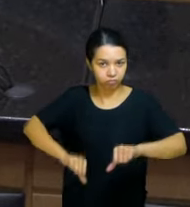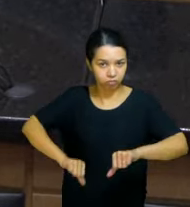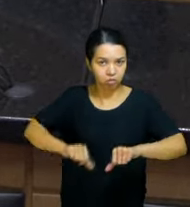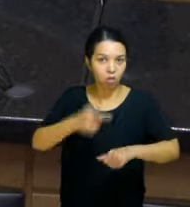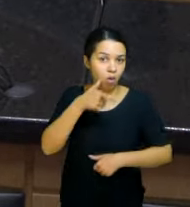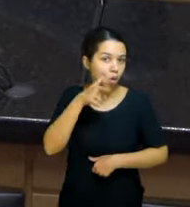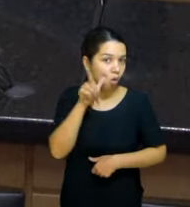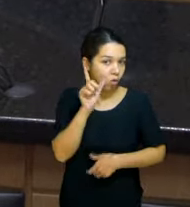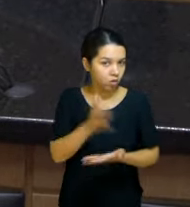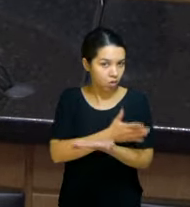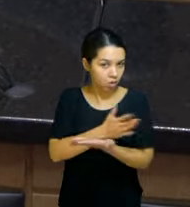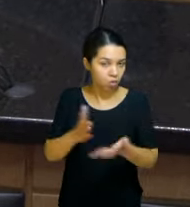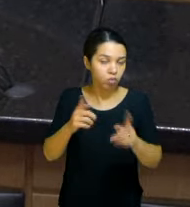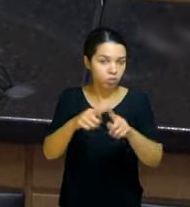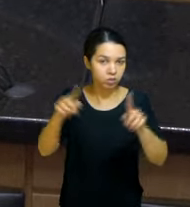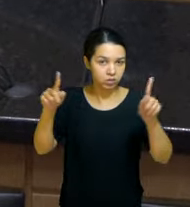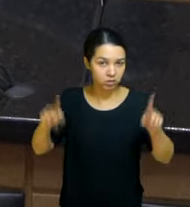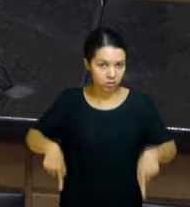servidores